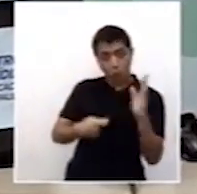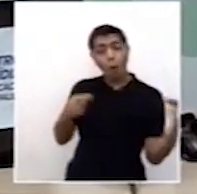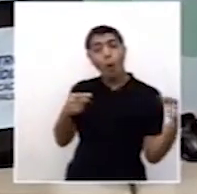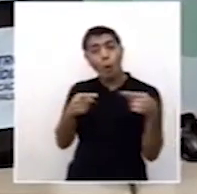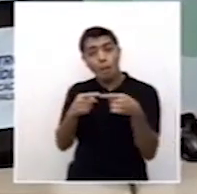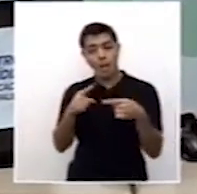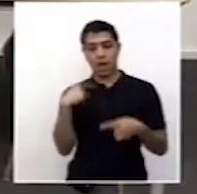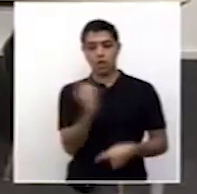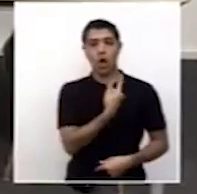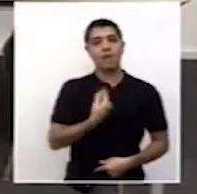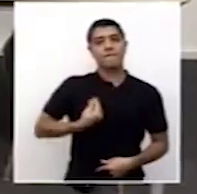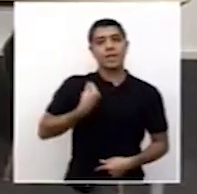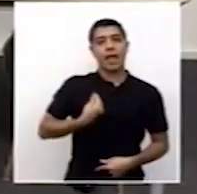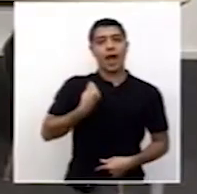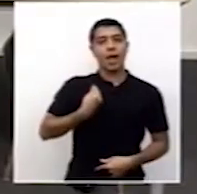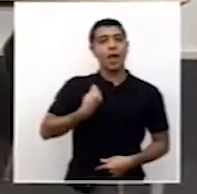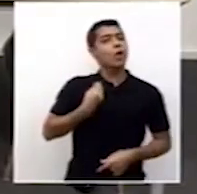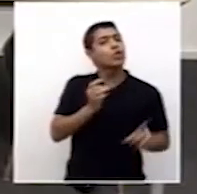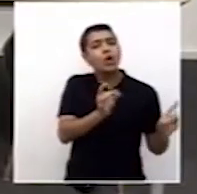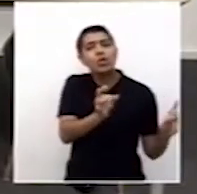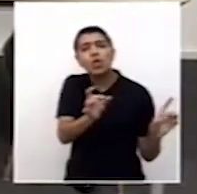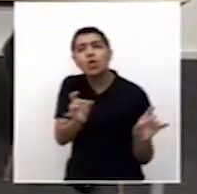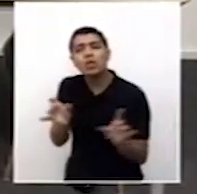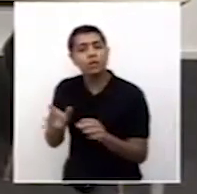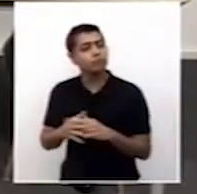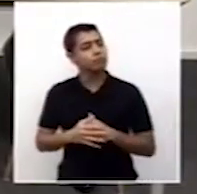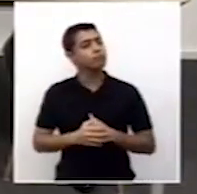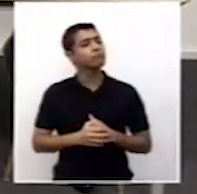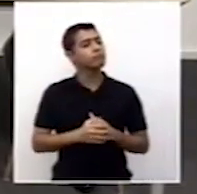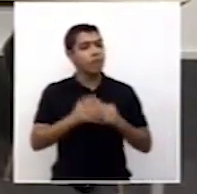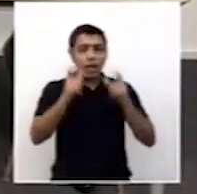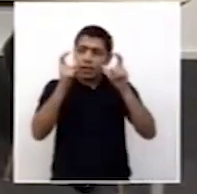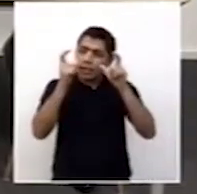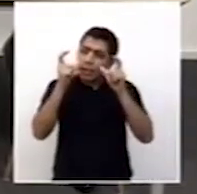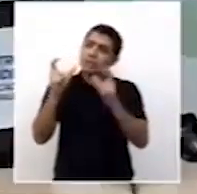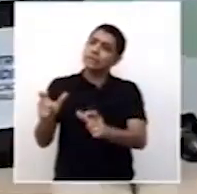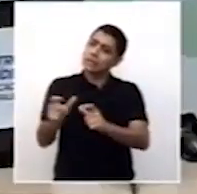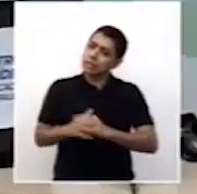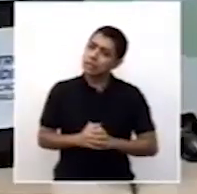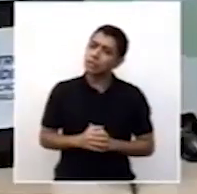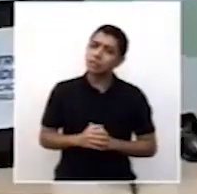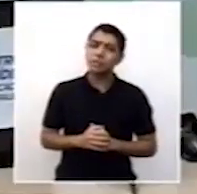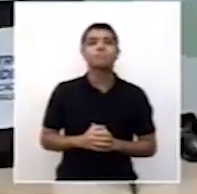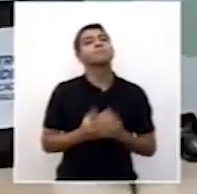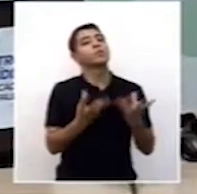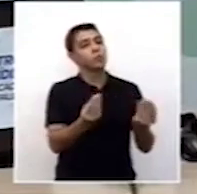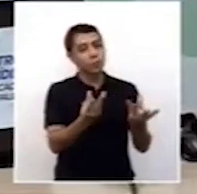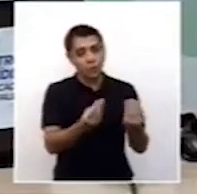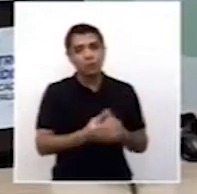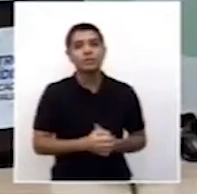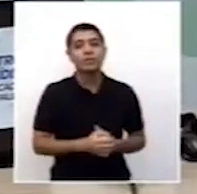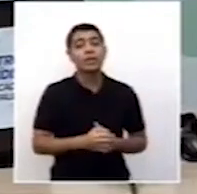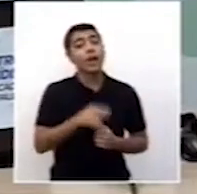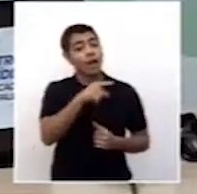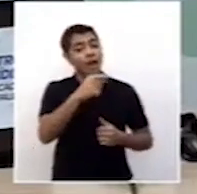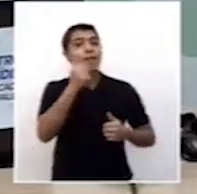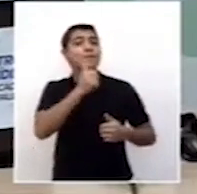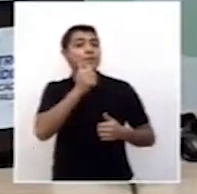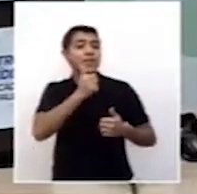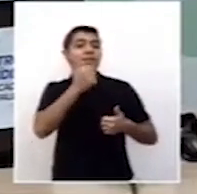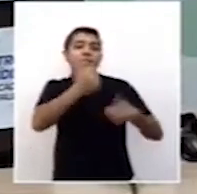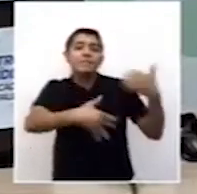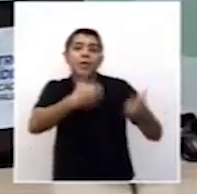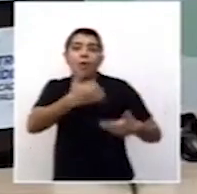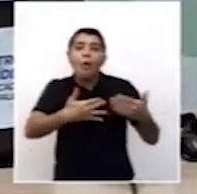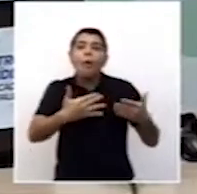diariamente. Interessante, né? Muito. Gostei, ela explicou um pouquinho mais, abrangeu mais, né? Isso. Porque os outros só colocaram o gênero